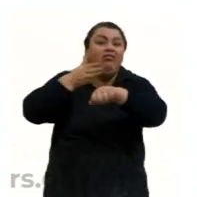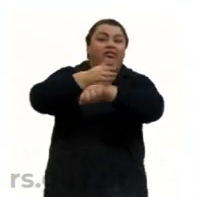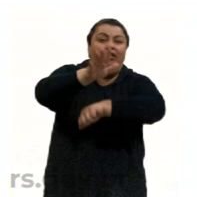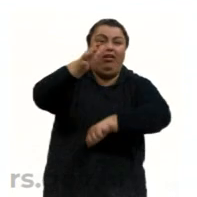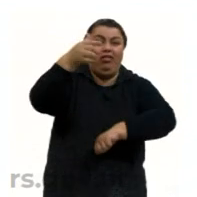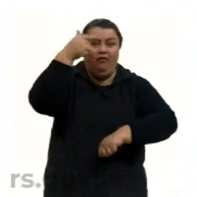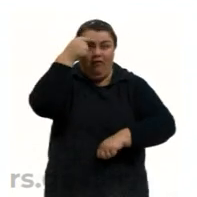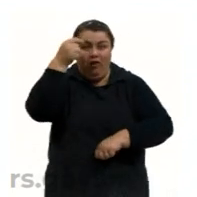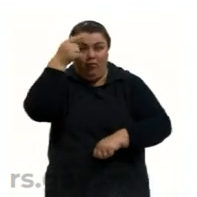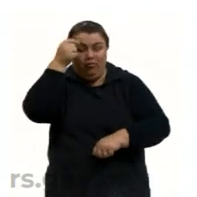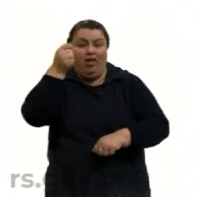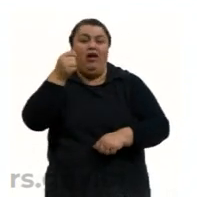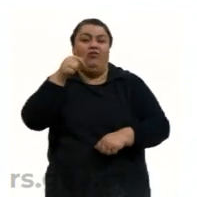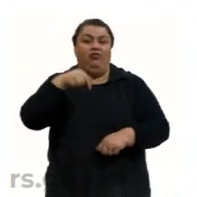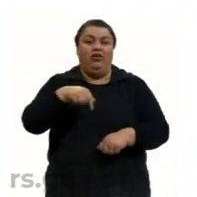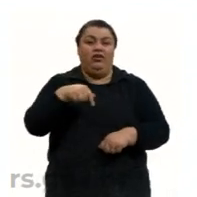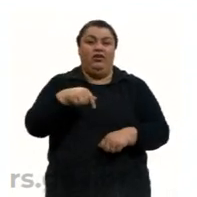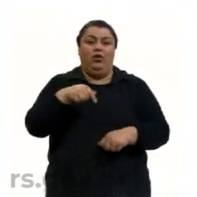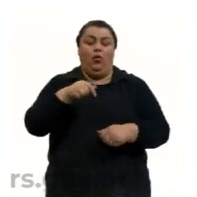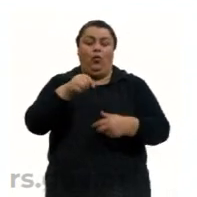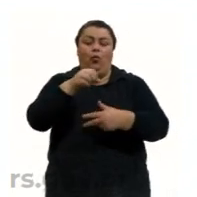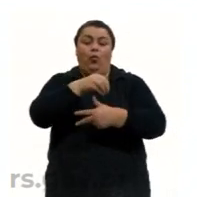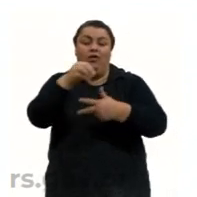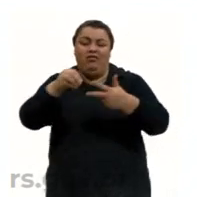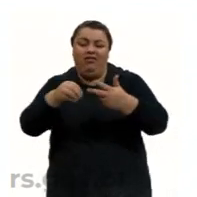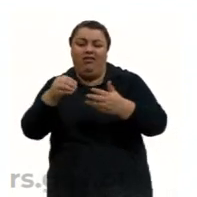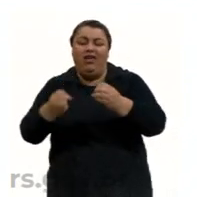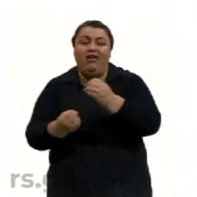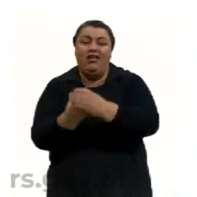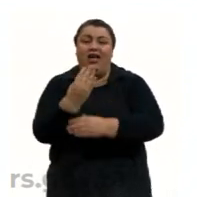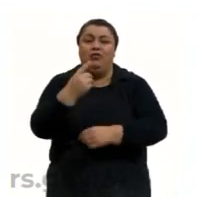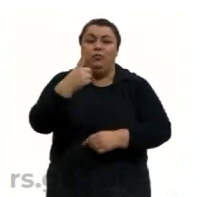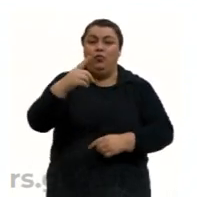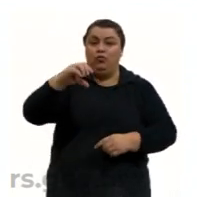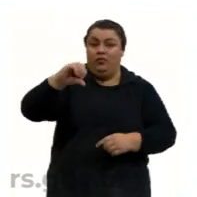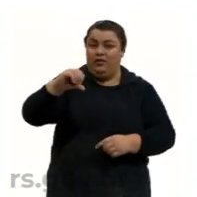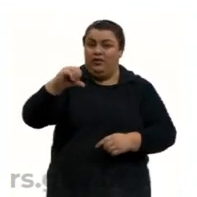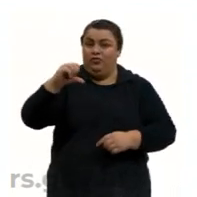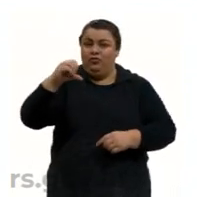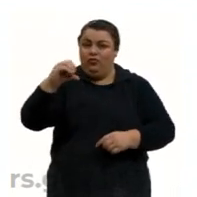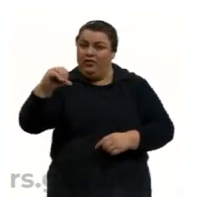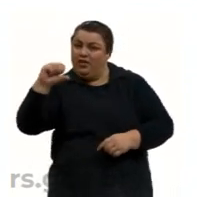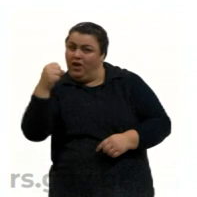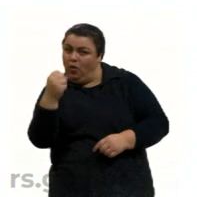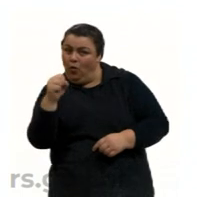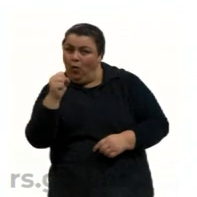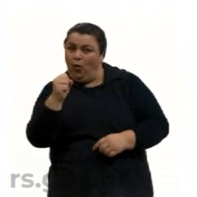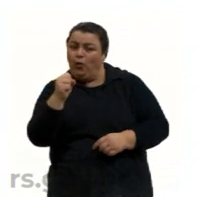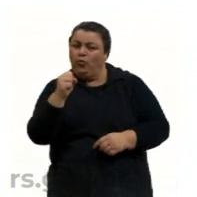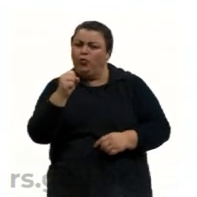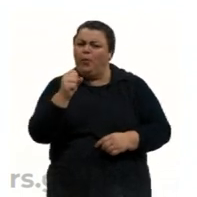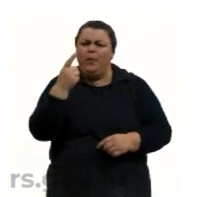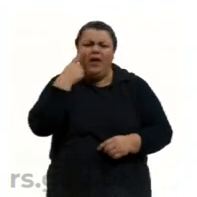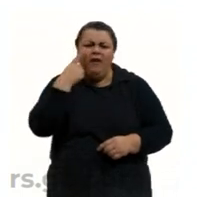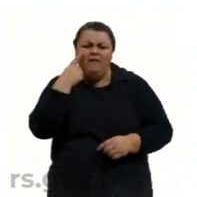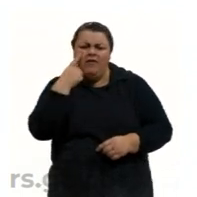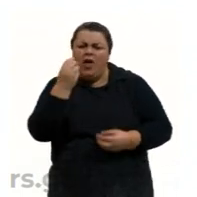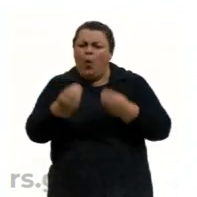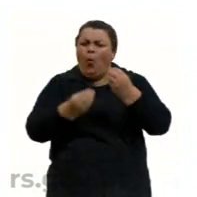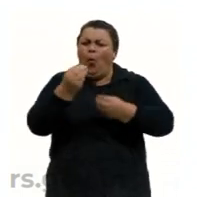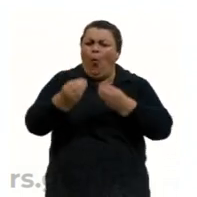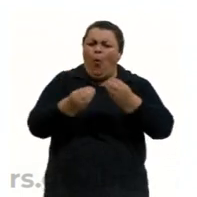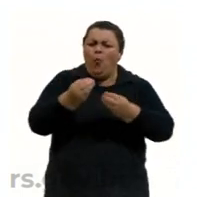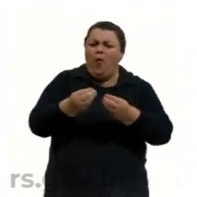públicas o Enem é criado em 1998 apenas para aferir como estavam ensino médio brasileiro